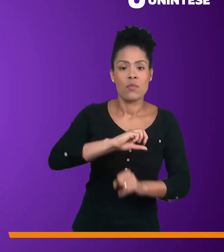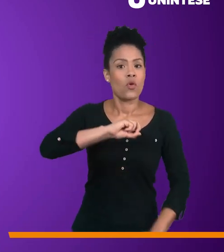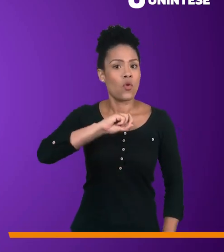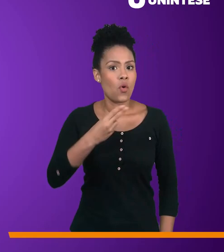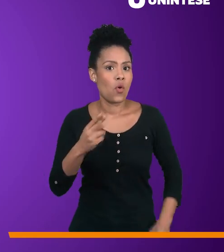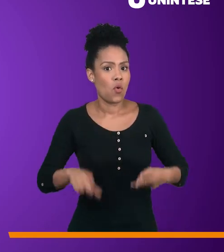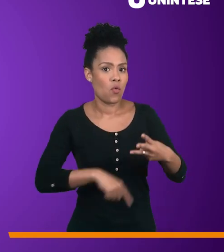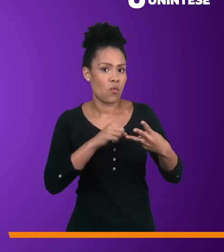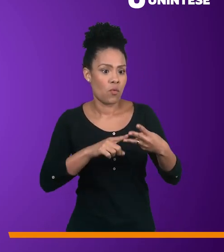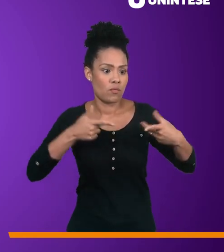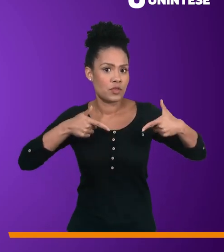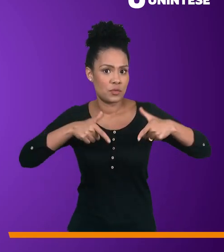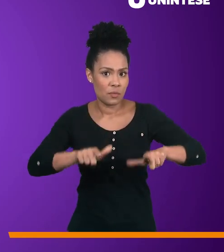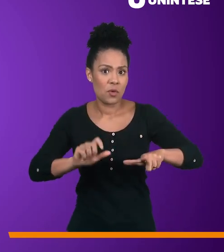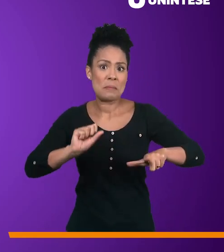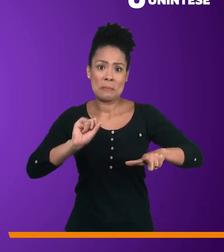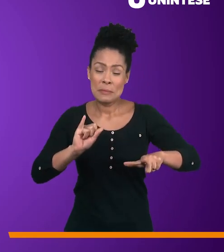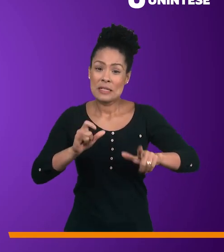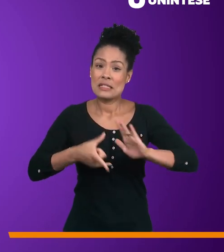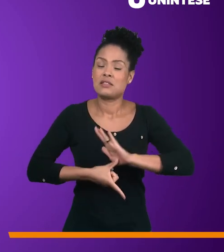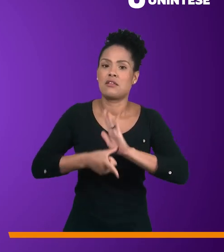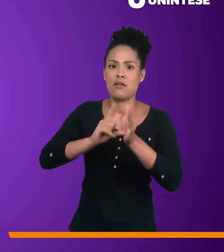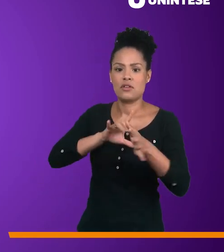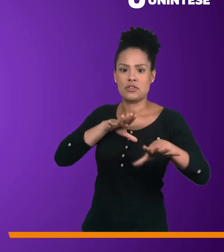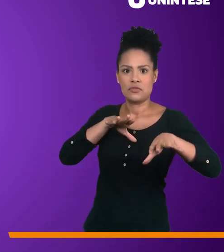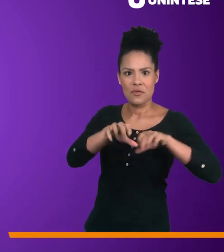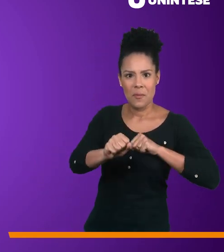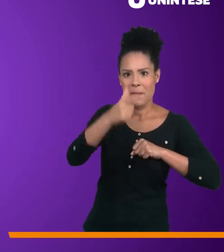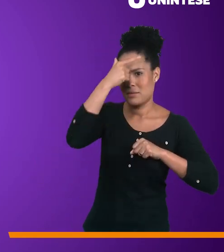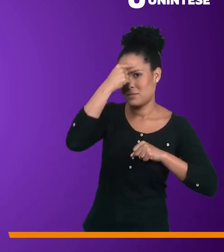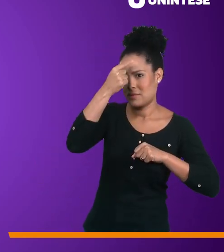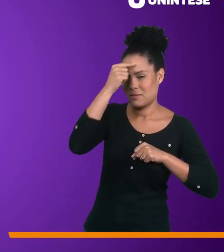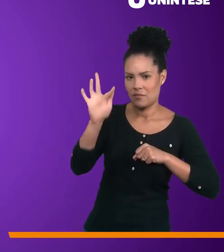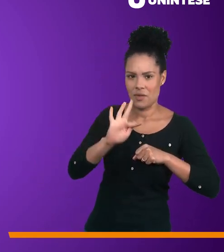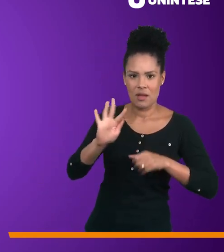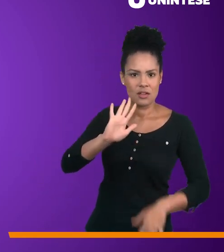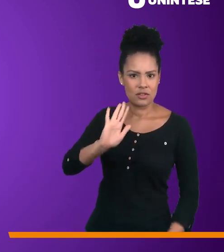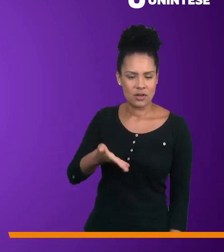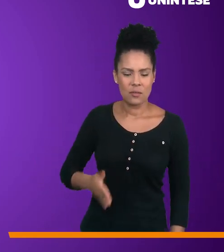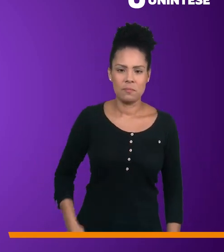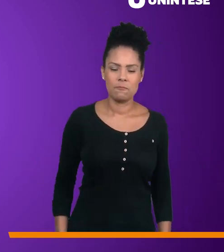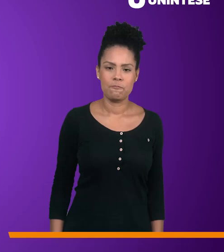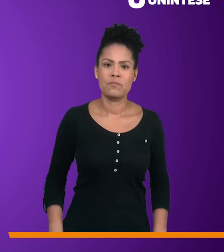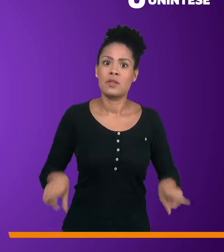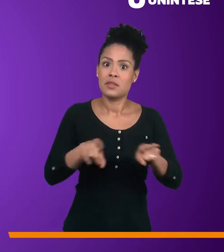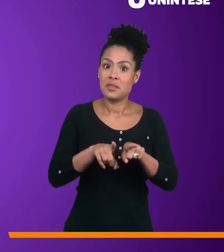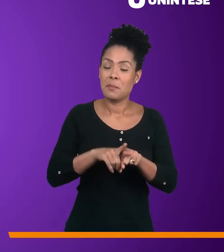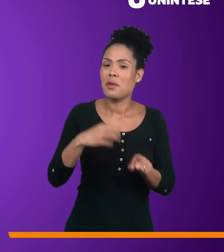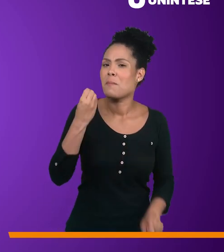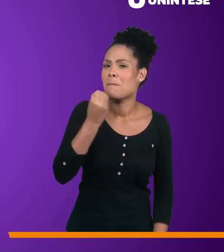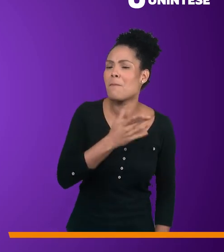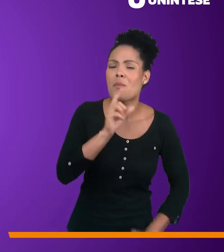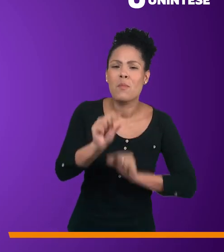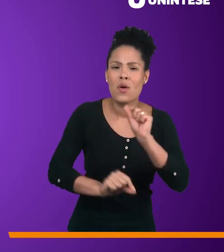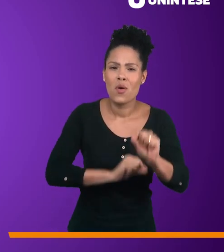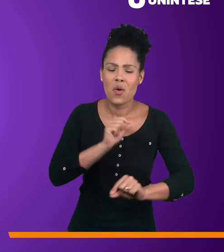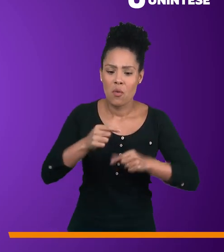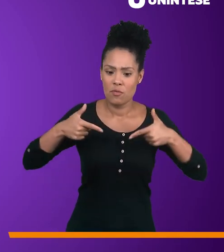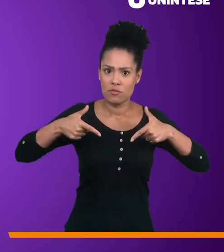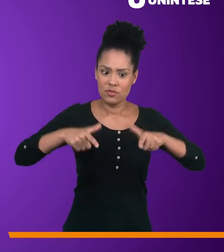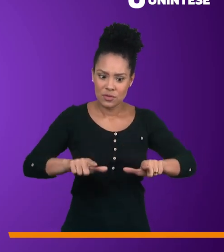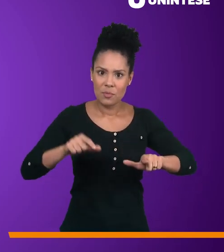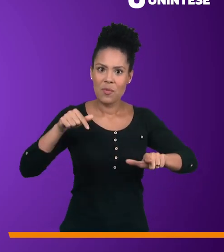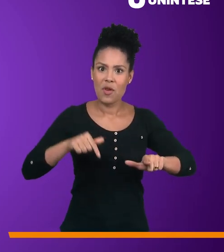usando o diploma de quem já tem uma graduação completa em ensino superior. Outra vantagem de quem faz a faculdade na